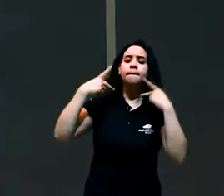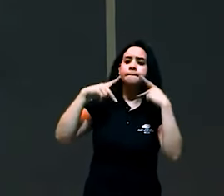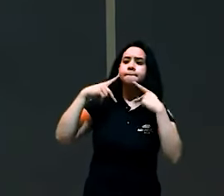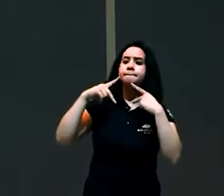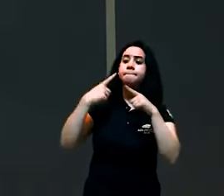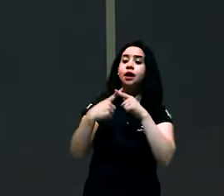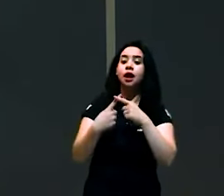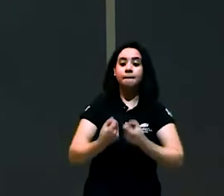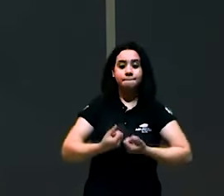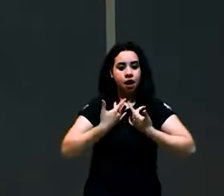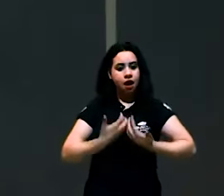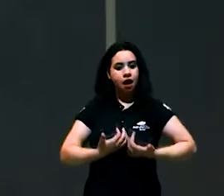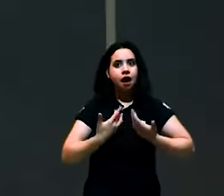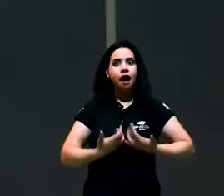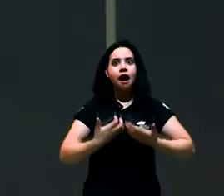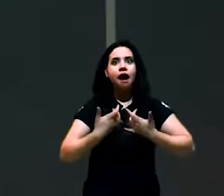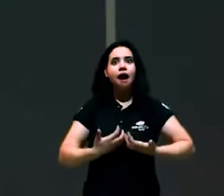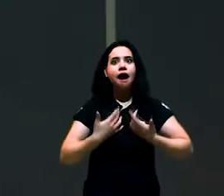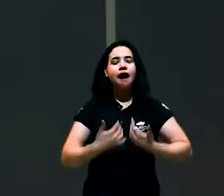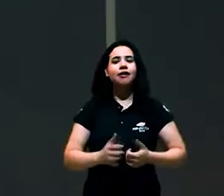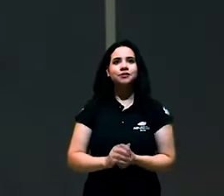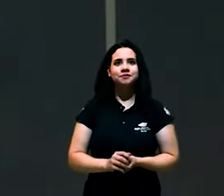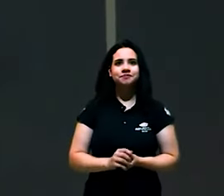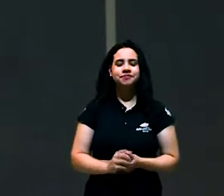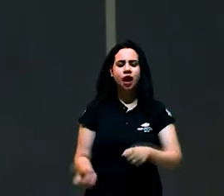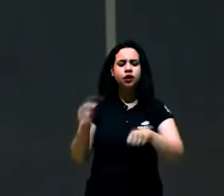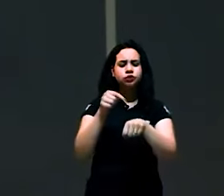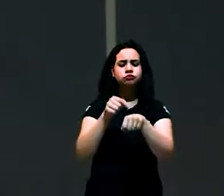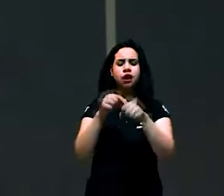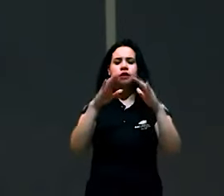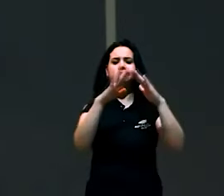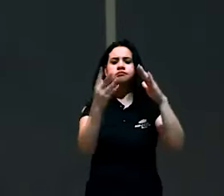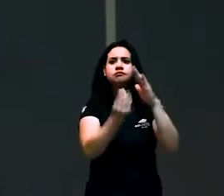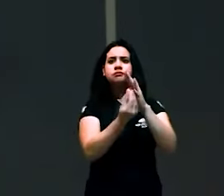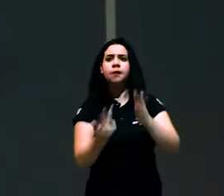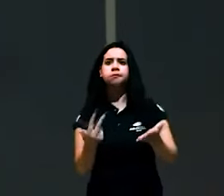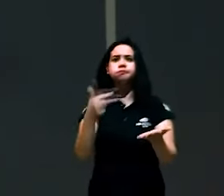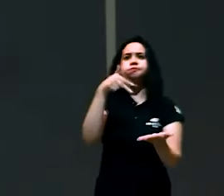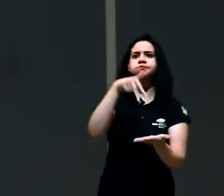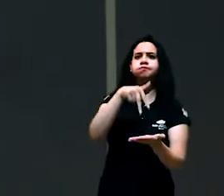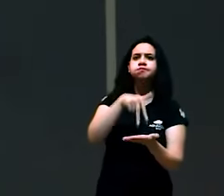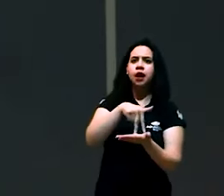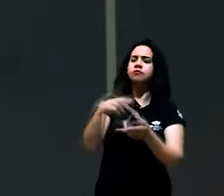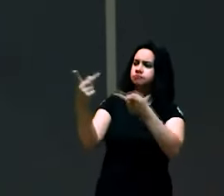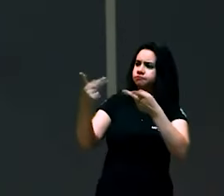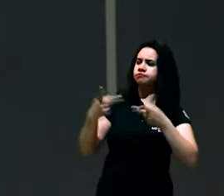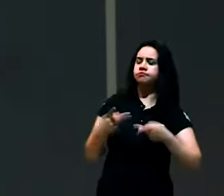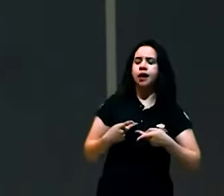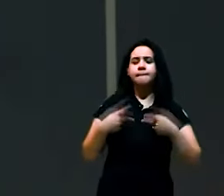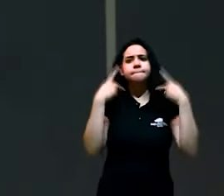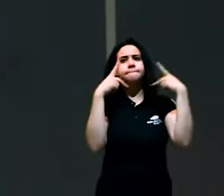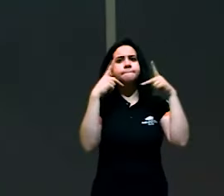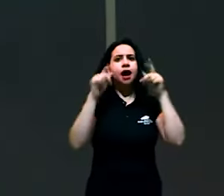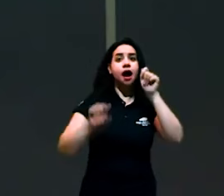E quando ele parou a pregar, ele abriu Atos capítulo número 2, e pregou Atos capítulo 2, do verso 1 ao verso 4,